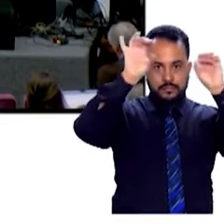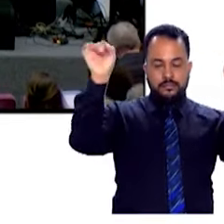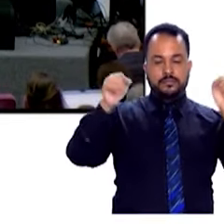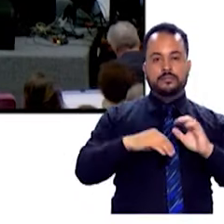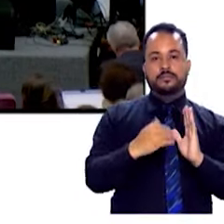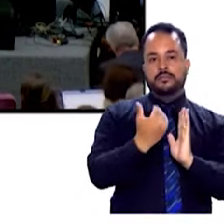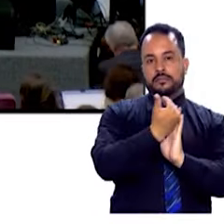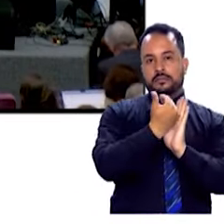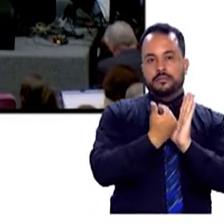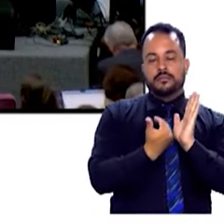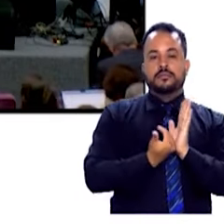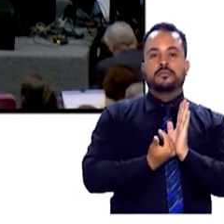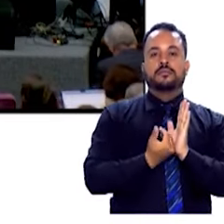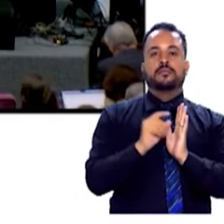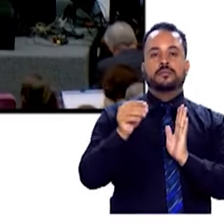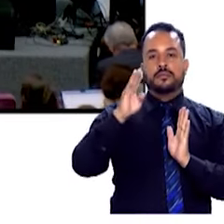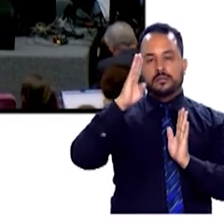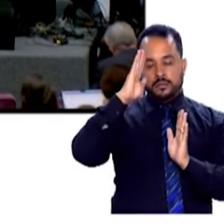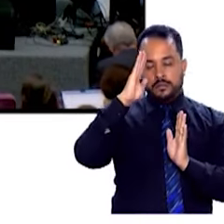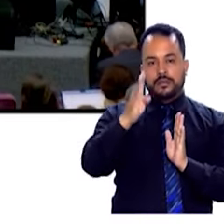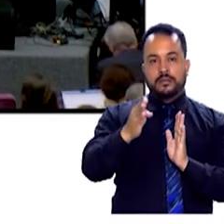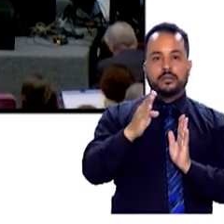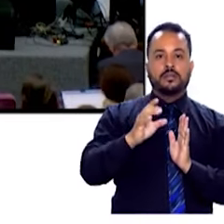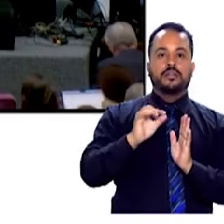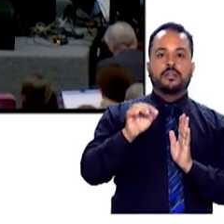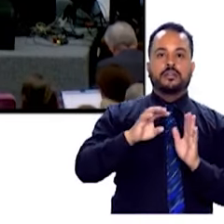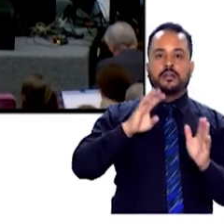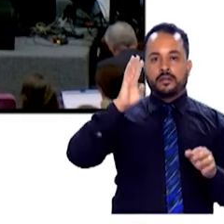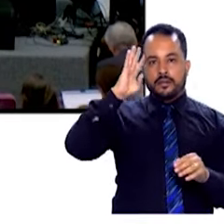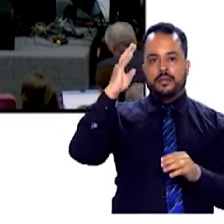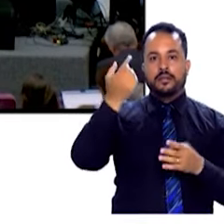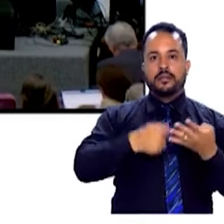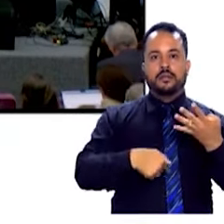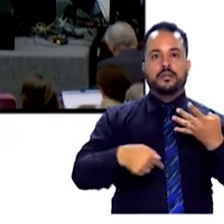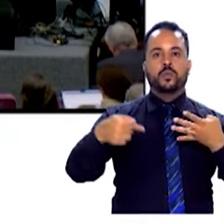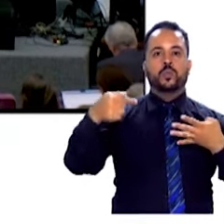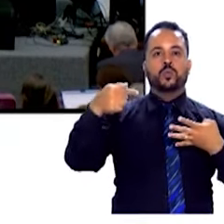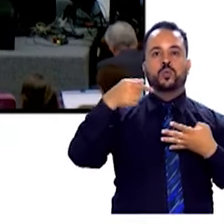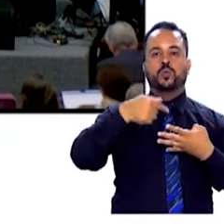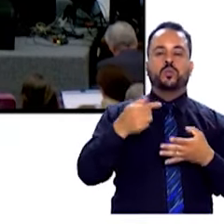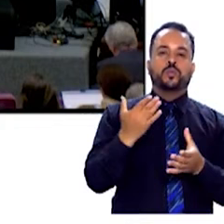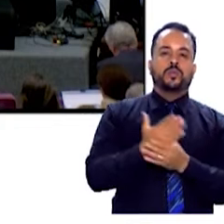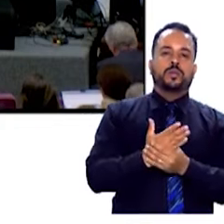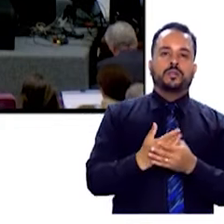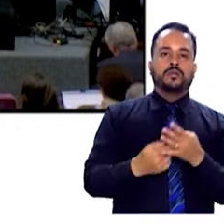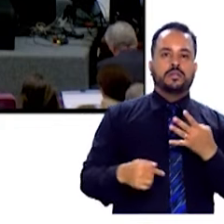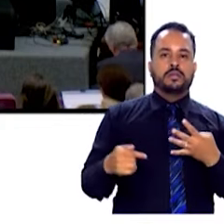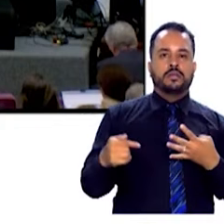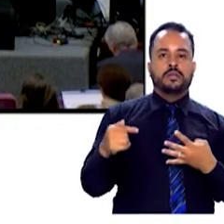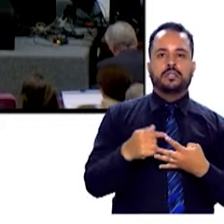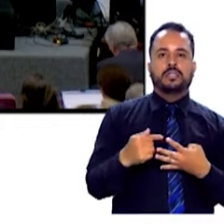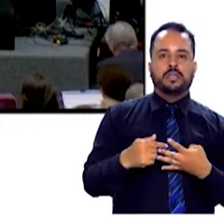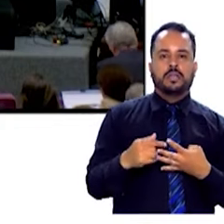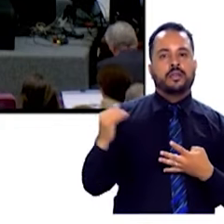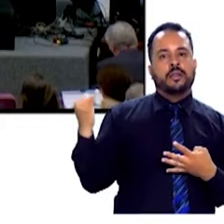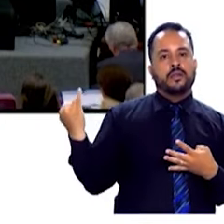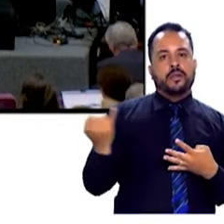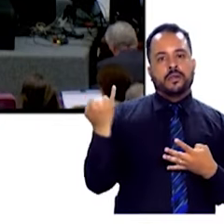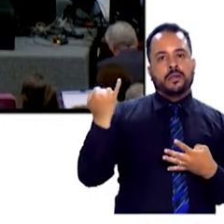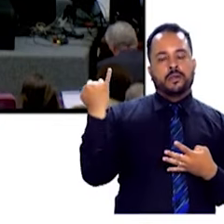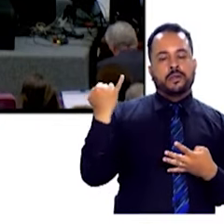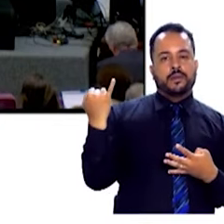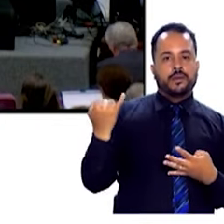é fund fundamentalmente resolver em última instância as questões que são eh questões julgadas relevantes o termo